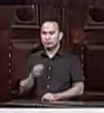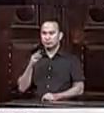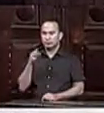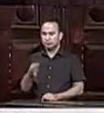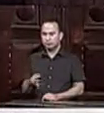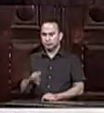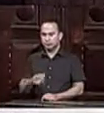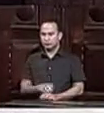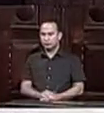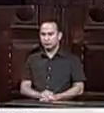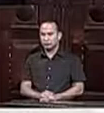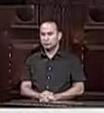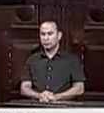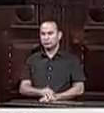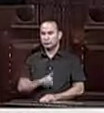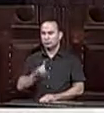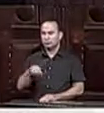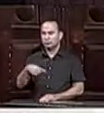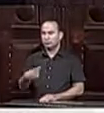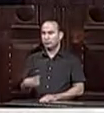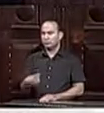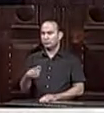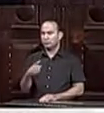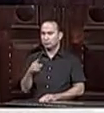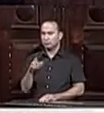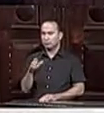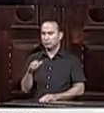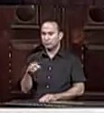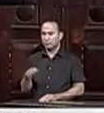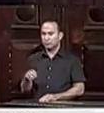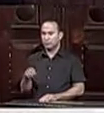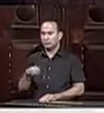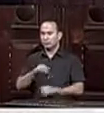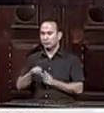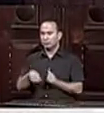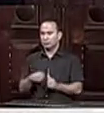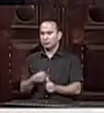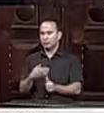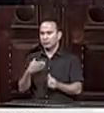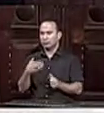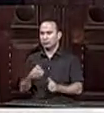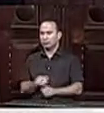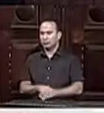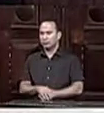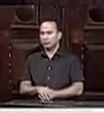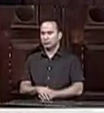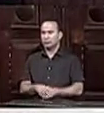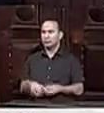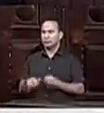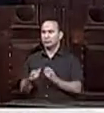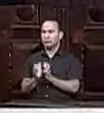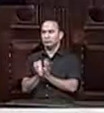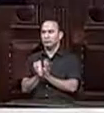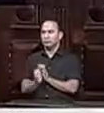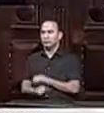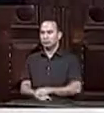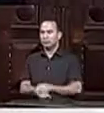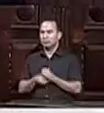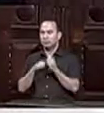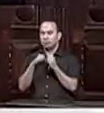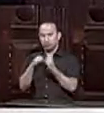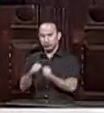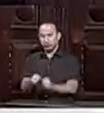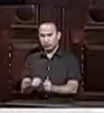seguramente, nesse próximo pleito, a renovação das casas legislativas